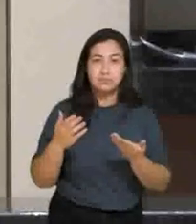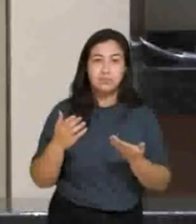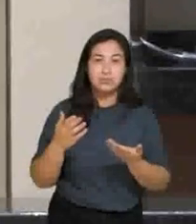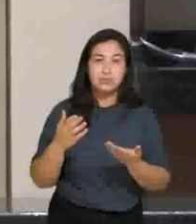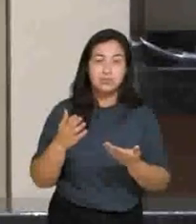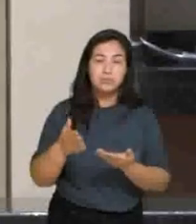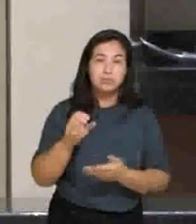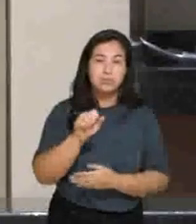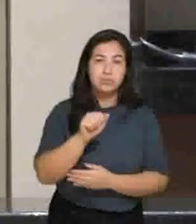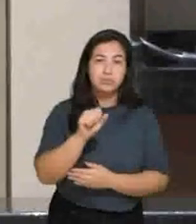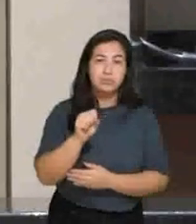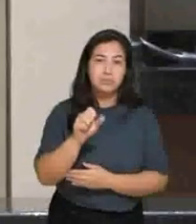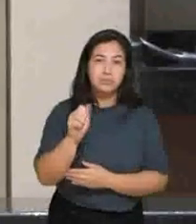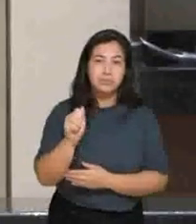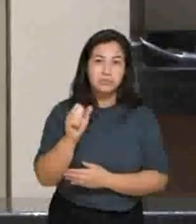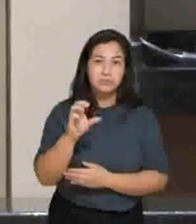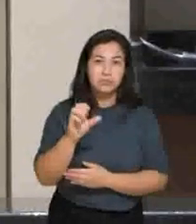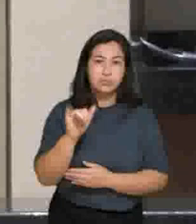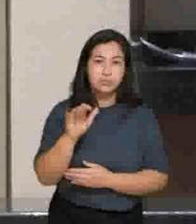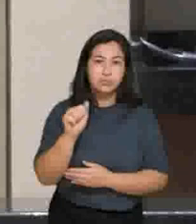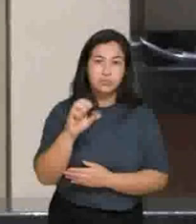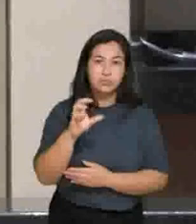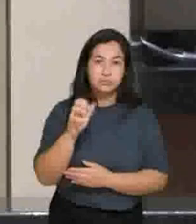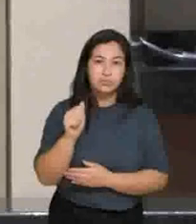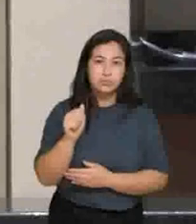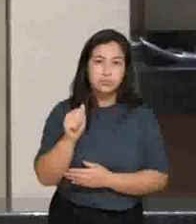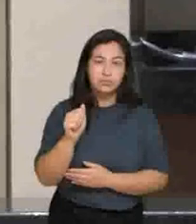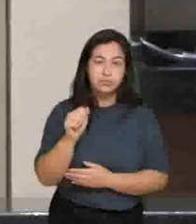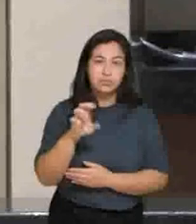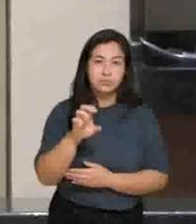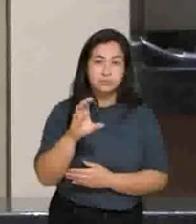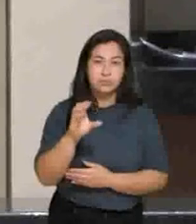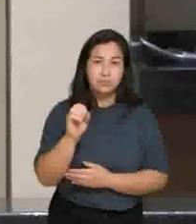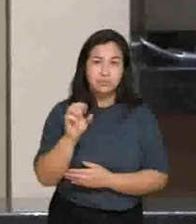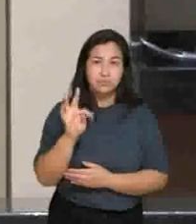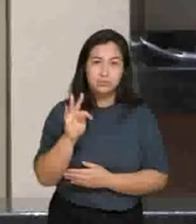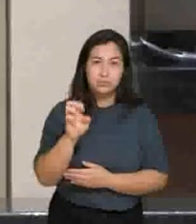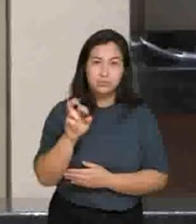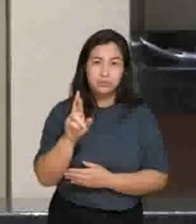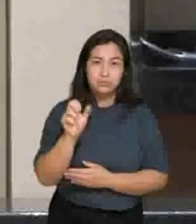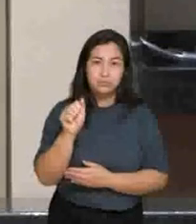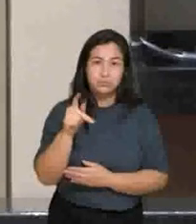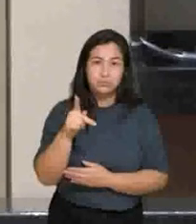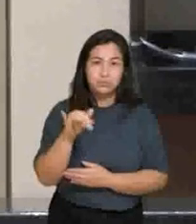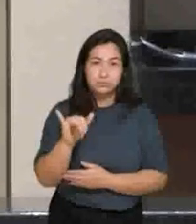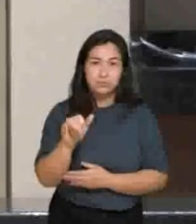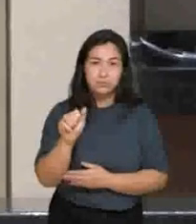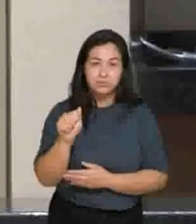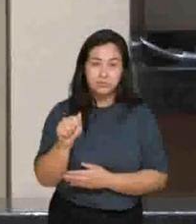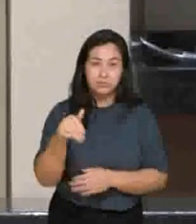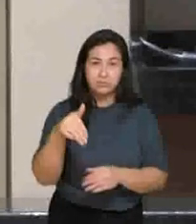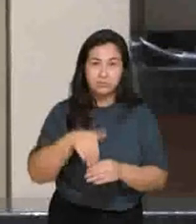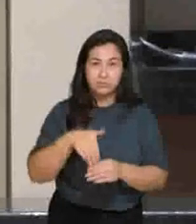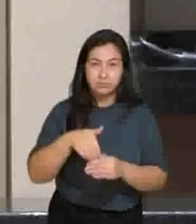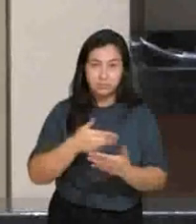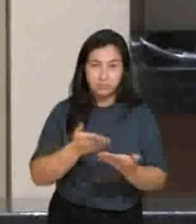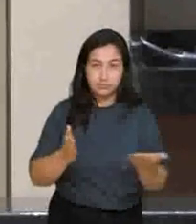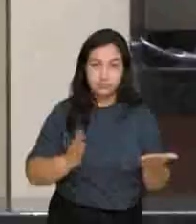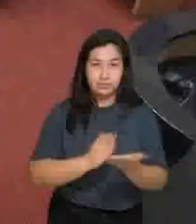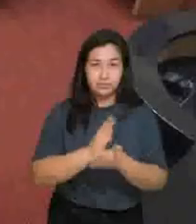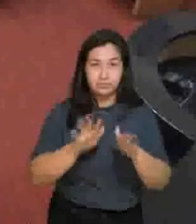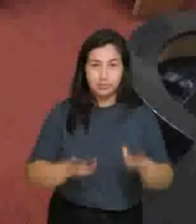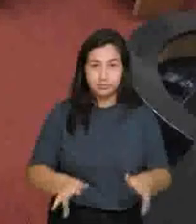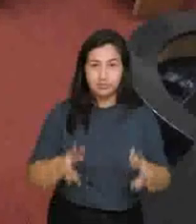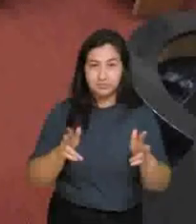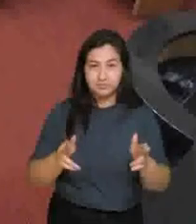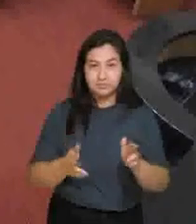Associação Martin Mund de Ecoterapia de São Francisco do Sul. Em votação, deputados que aprovam permaneçam como se